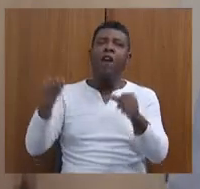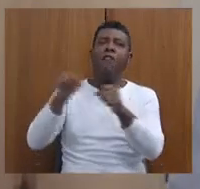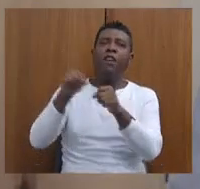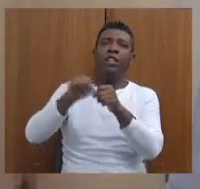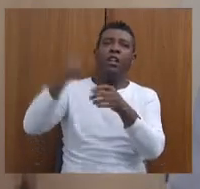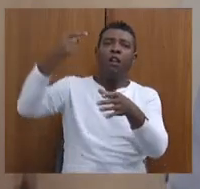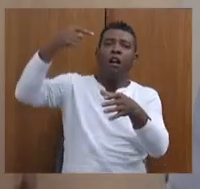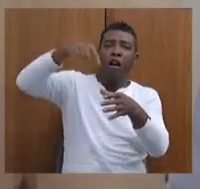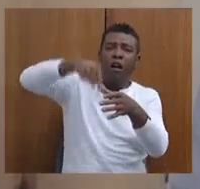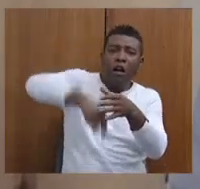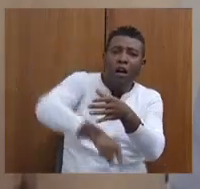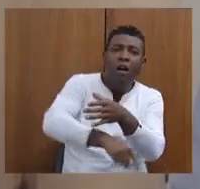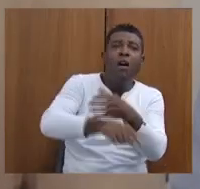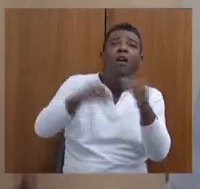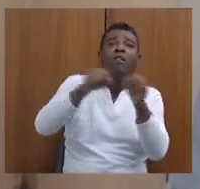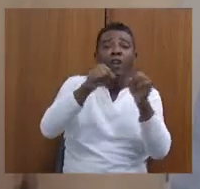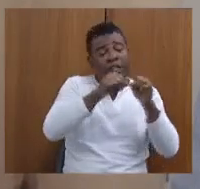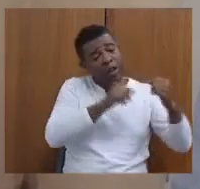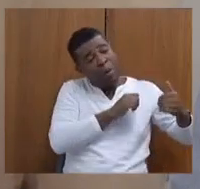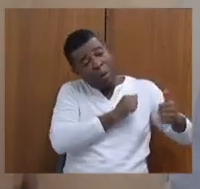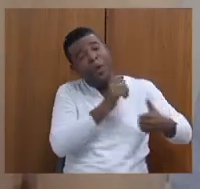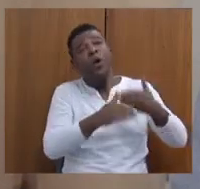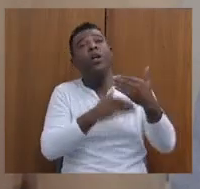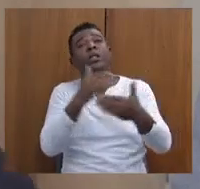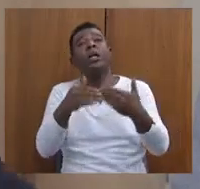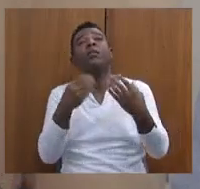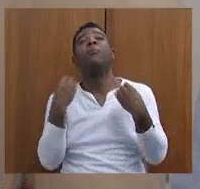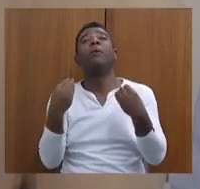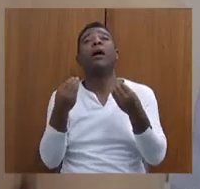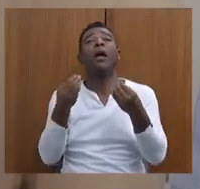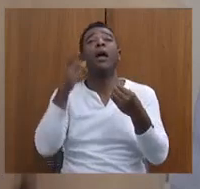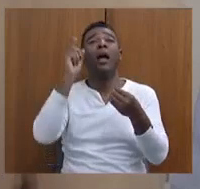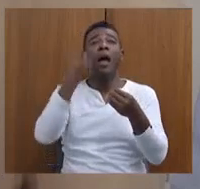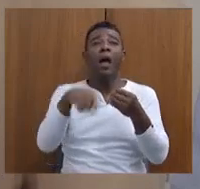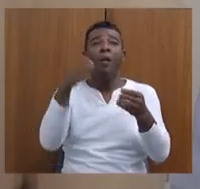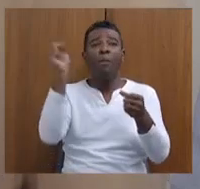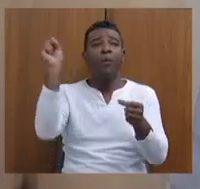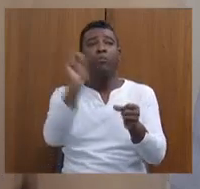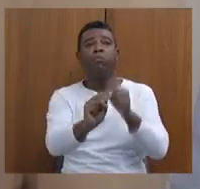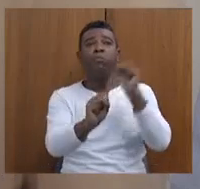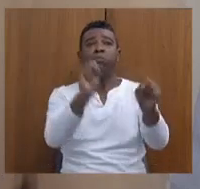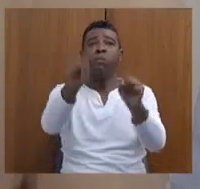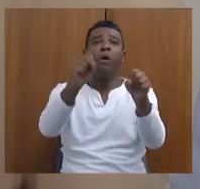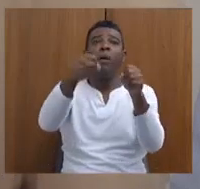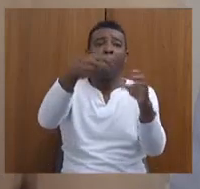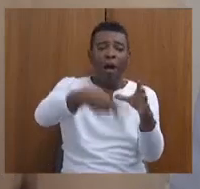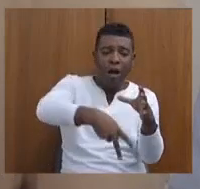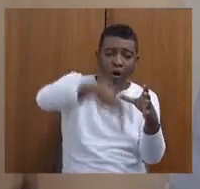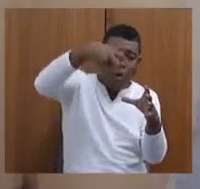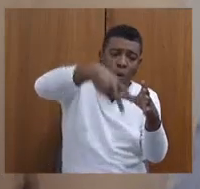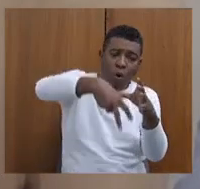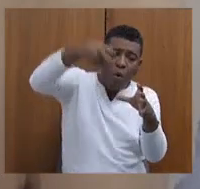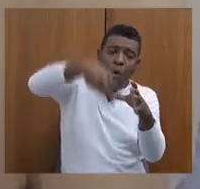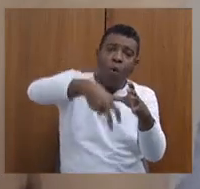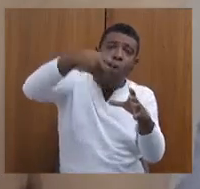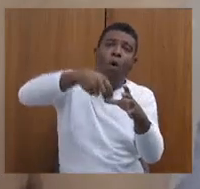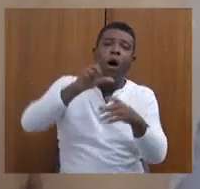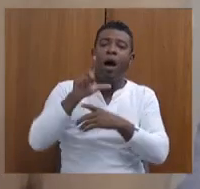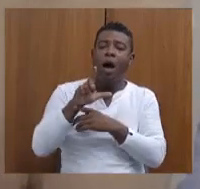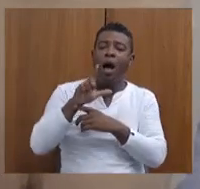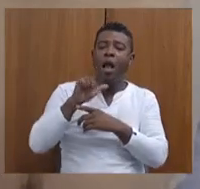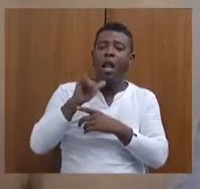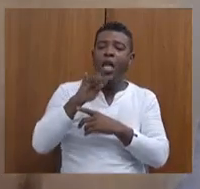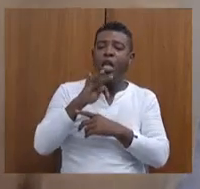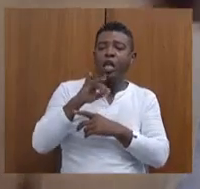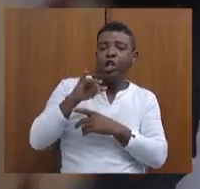todo o processo para se instalar a extração do lítio e fazer né